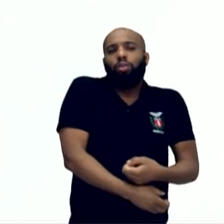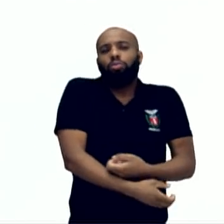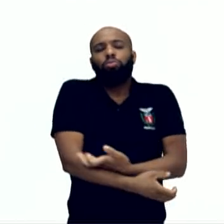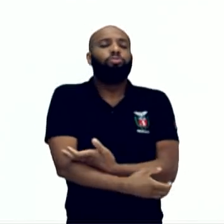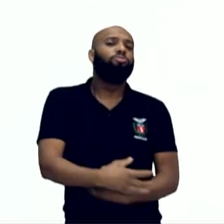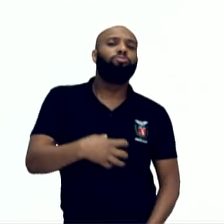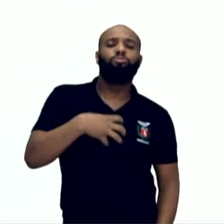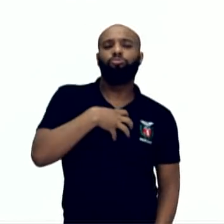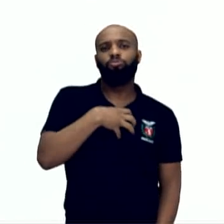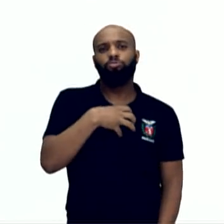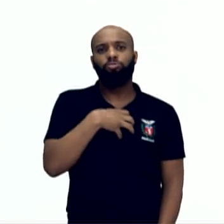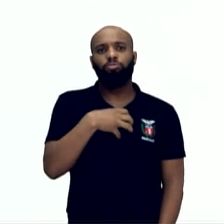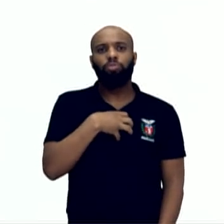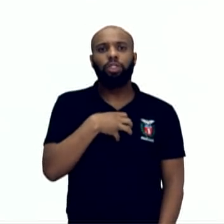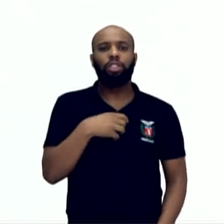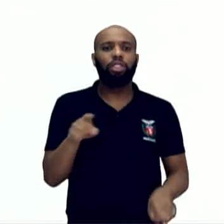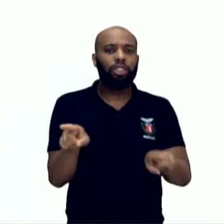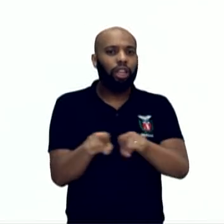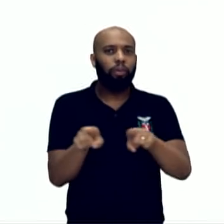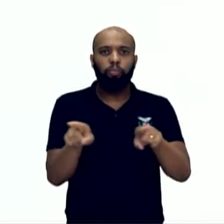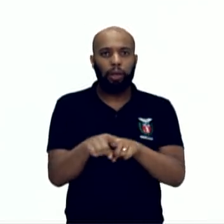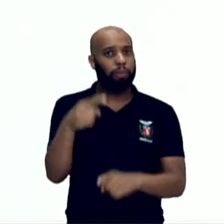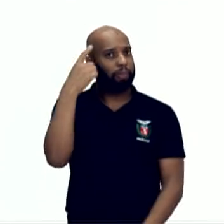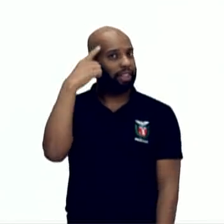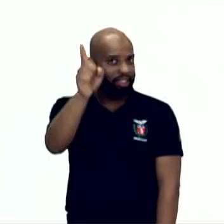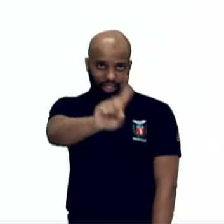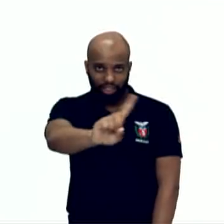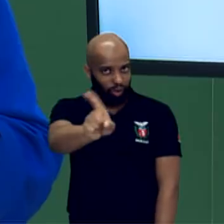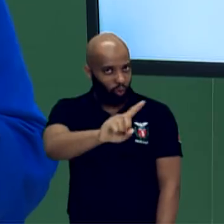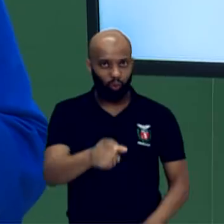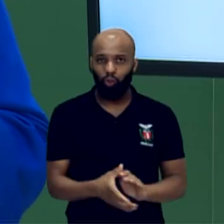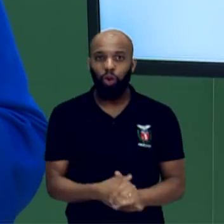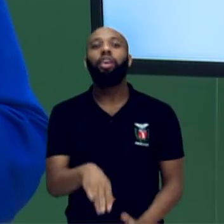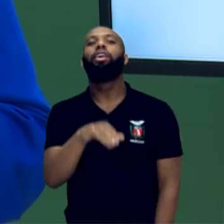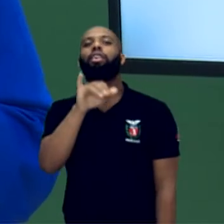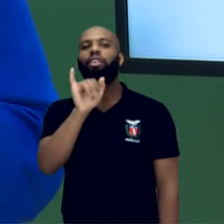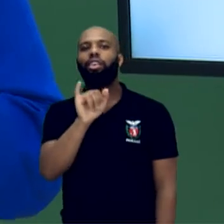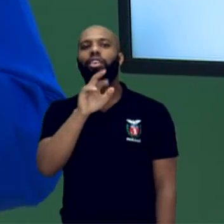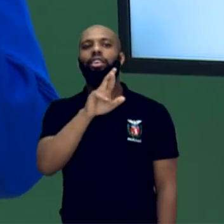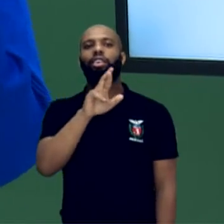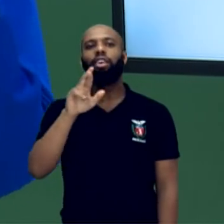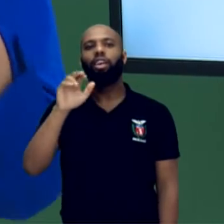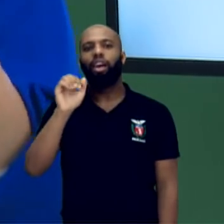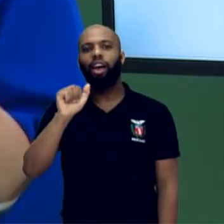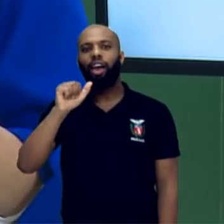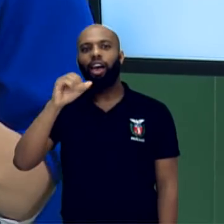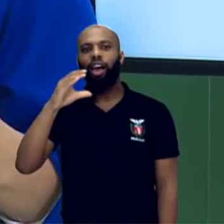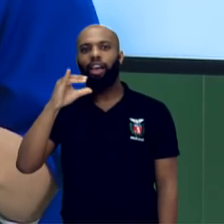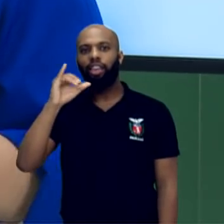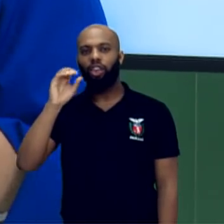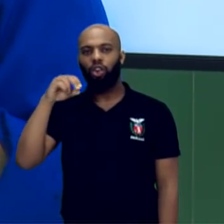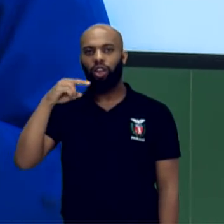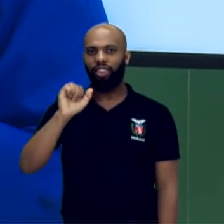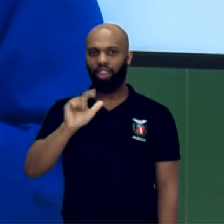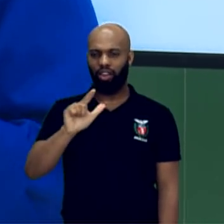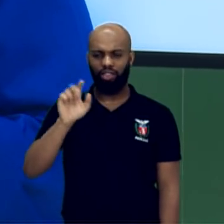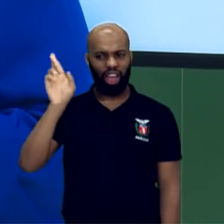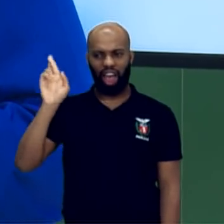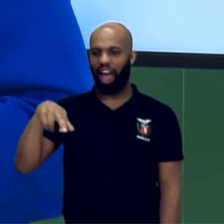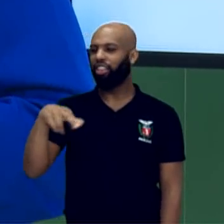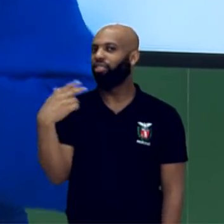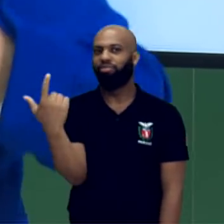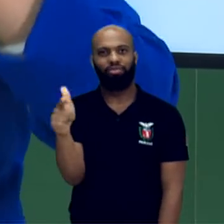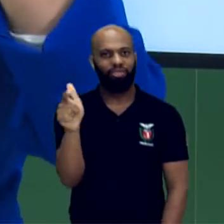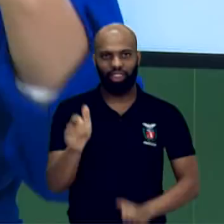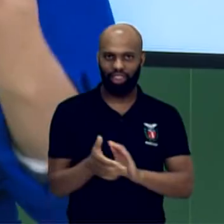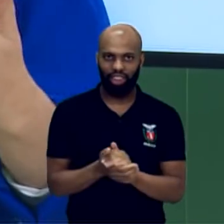elas ficam até irracionais. Né? O que é irracionais? Elas não pensam muito com a razão. Isso acontece